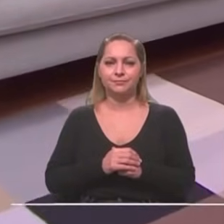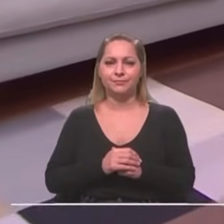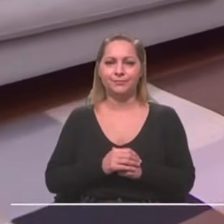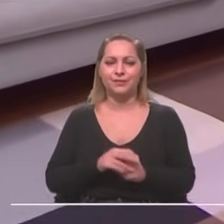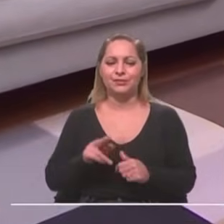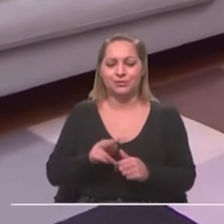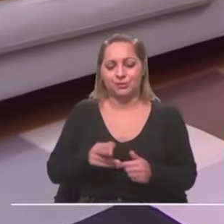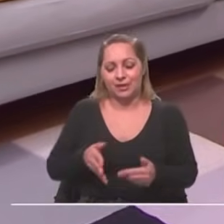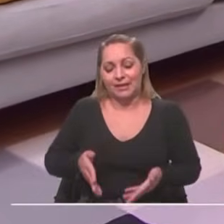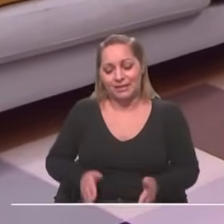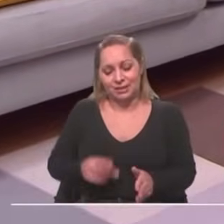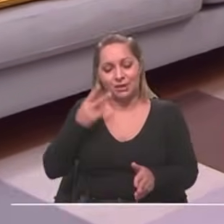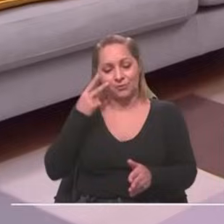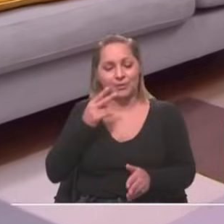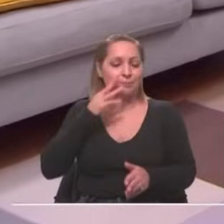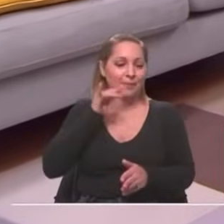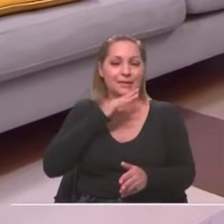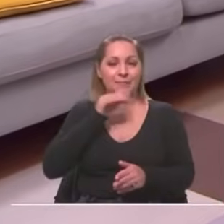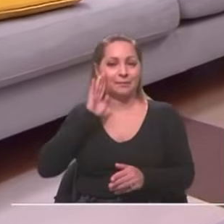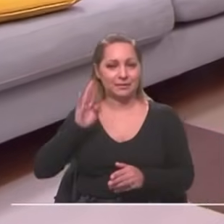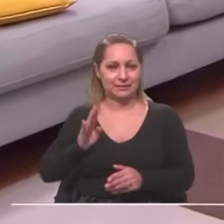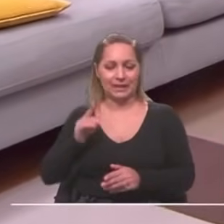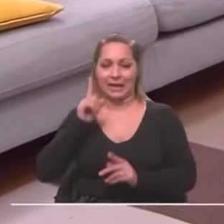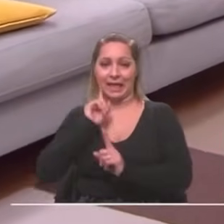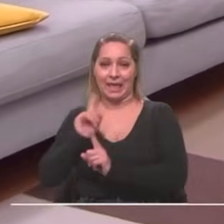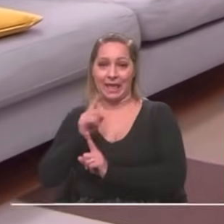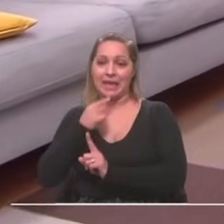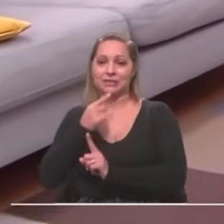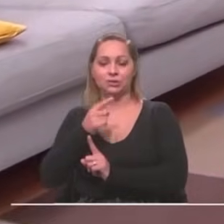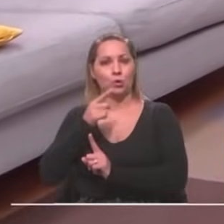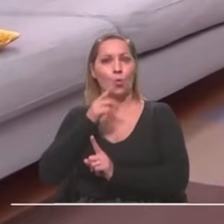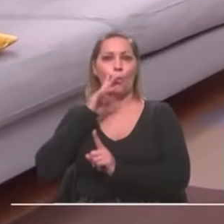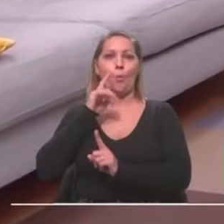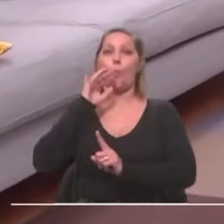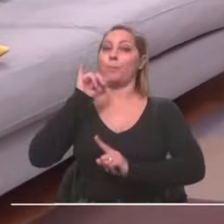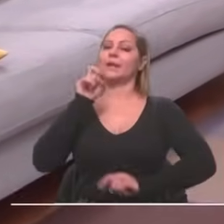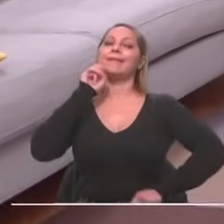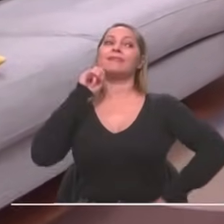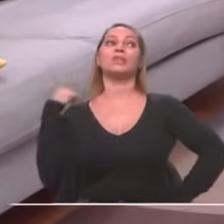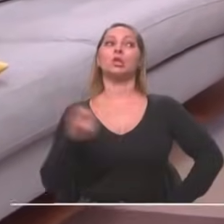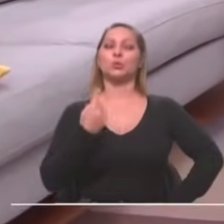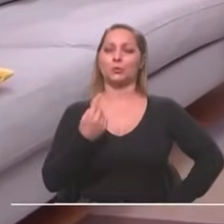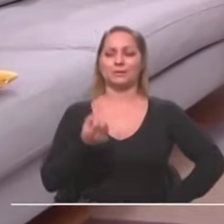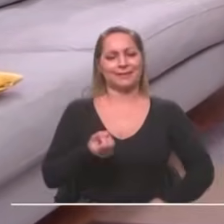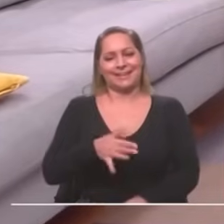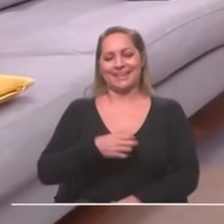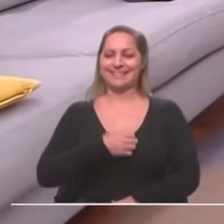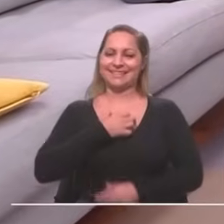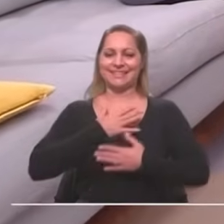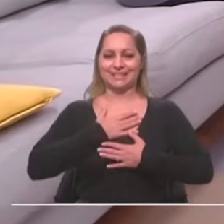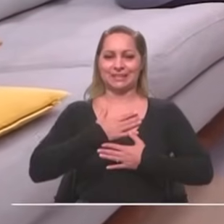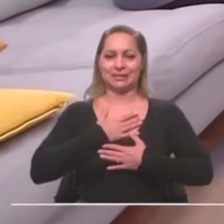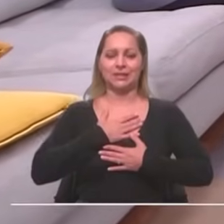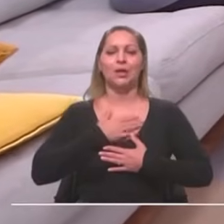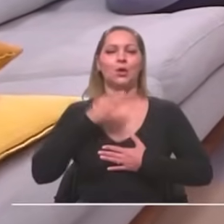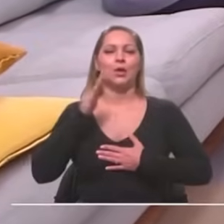Eles nasceram no meio militar. Contexto, claro. A Francisca diz muito que o pai nos está a defender a todos, aquelas coisas que uma criança sente, e o Jaime tem muito orgulho